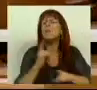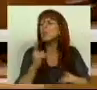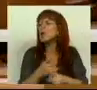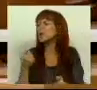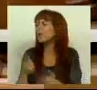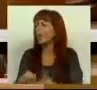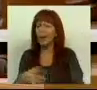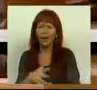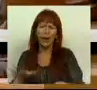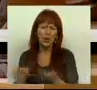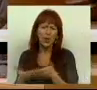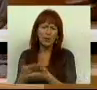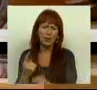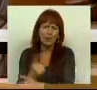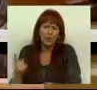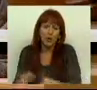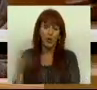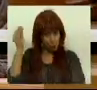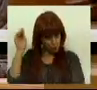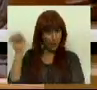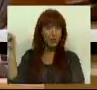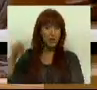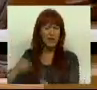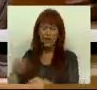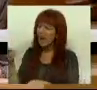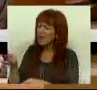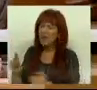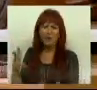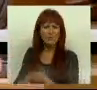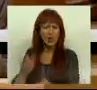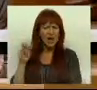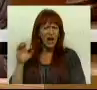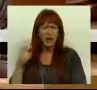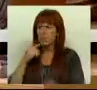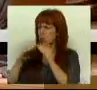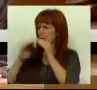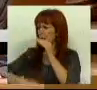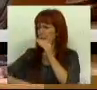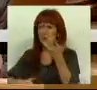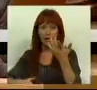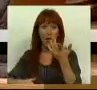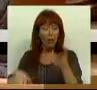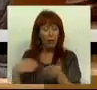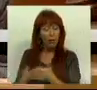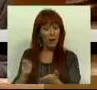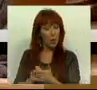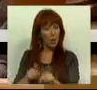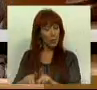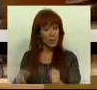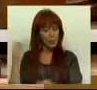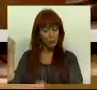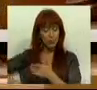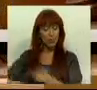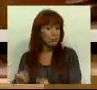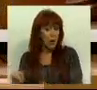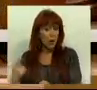razão pagam os grandes grupos económicos e os bancos uma taxa real de IRC bastante inferior, chegando ao ponto de a